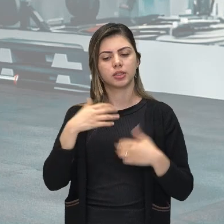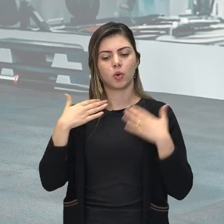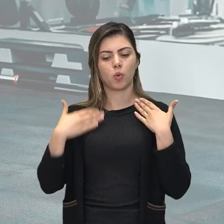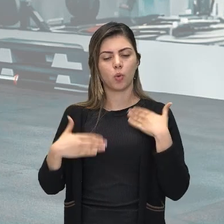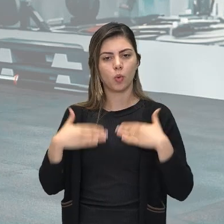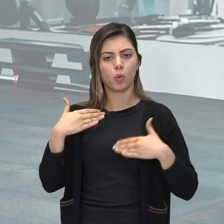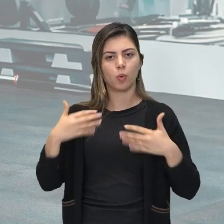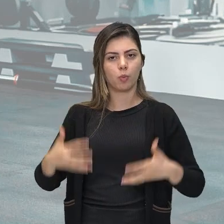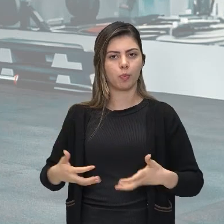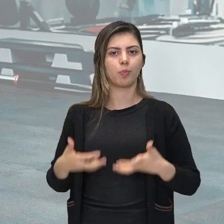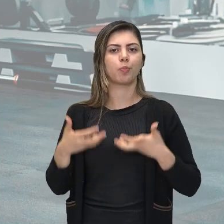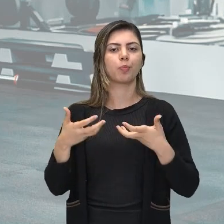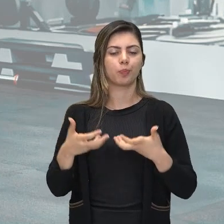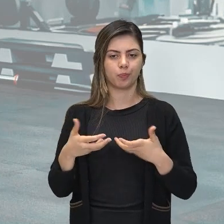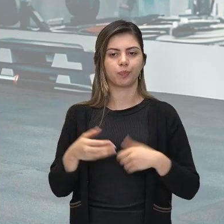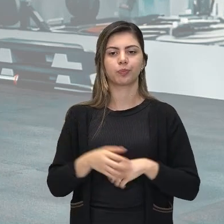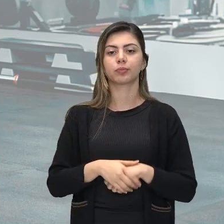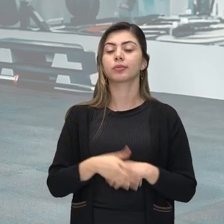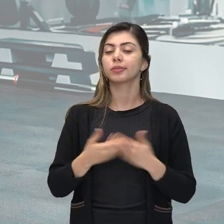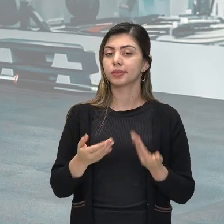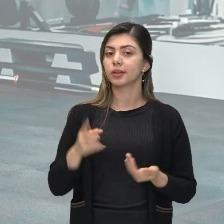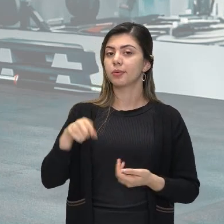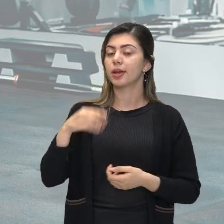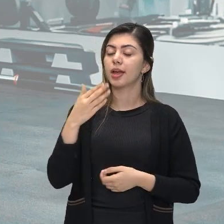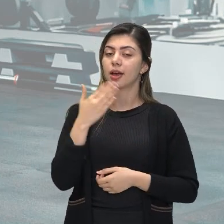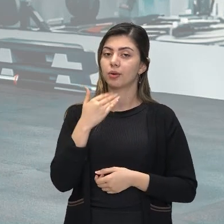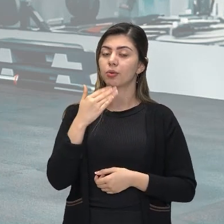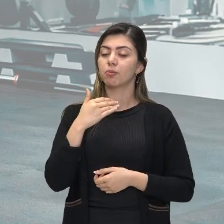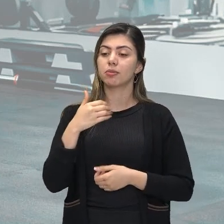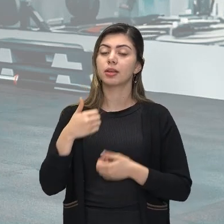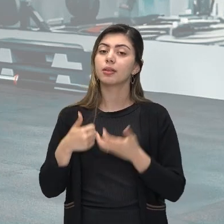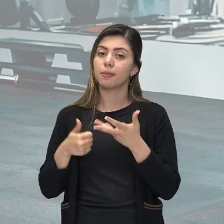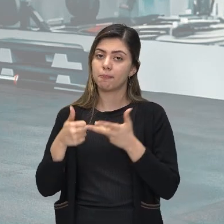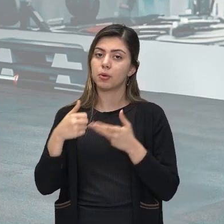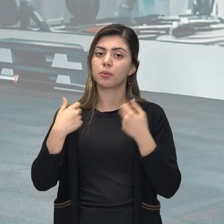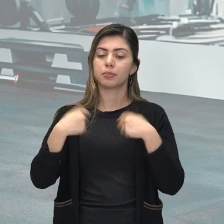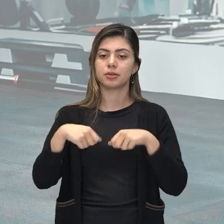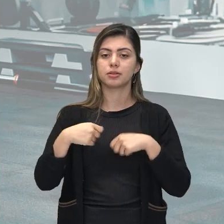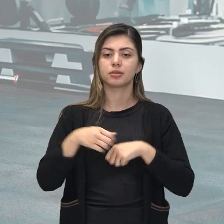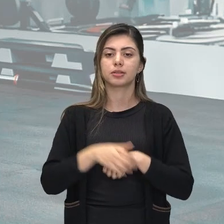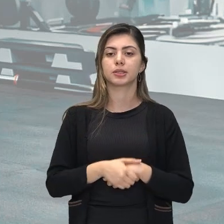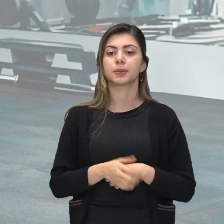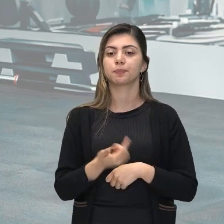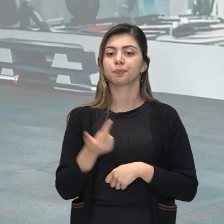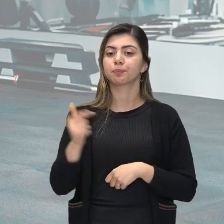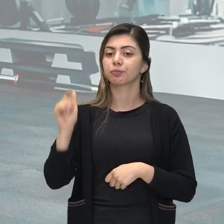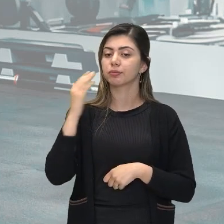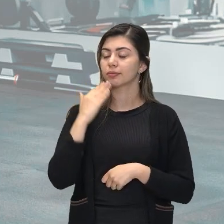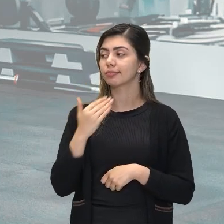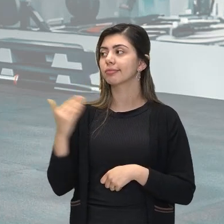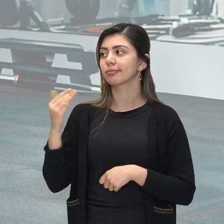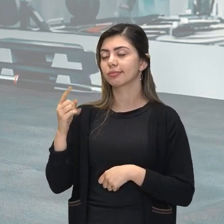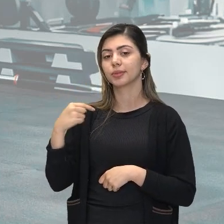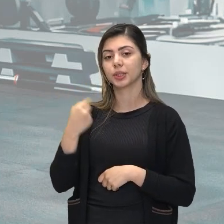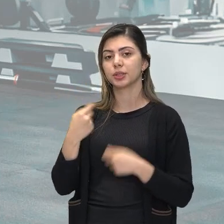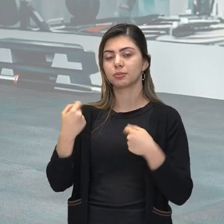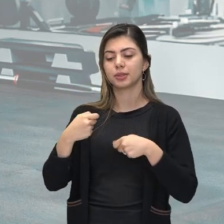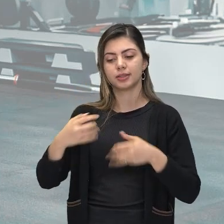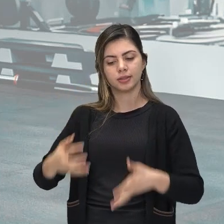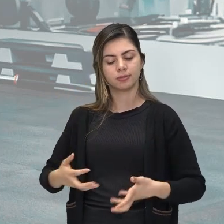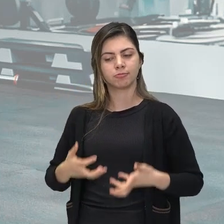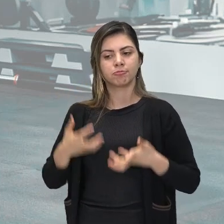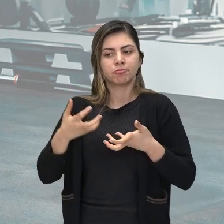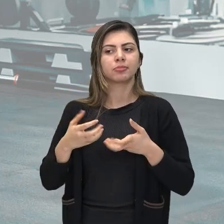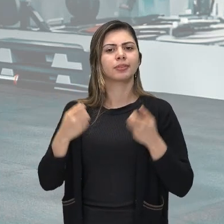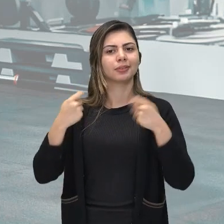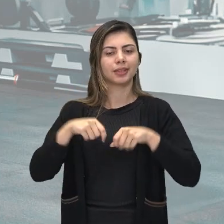se mantenha ativo. E a alimentação é a forma mais eficaz para isso acontecer. Manter-se motivado, né, fazer ali atividades em grupos